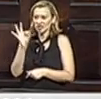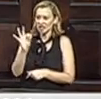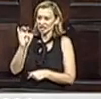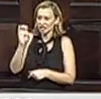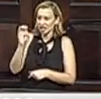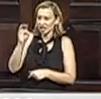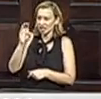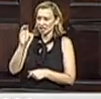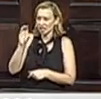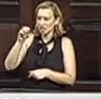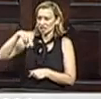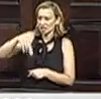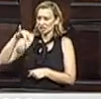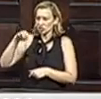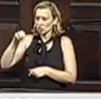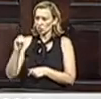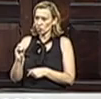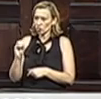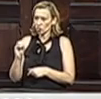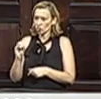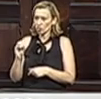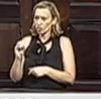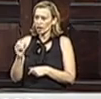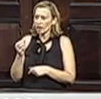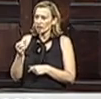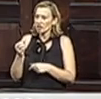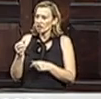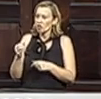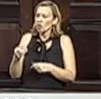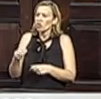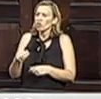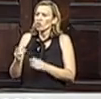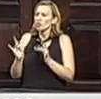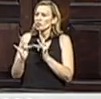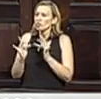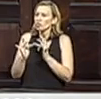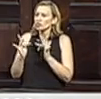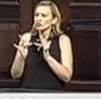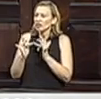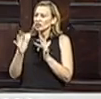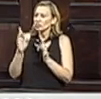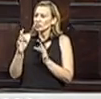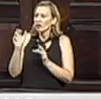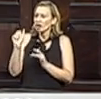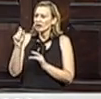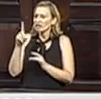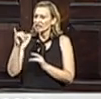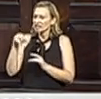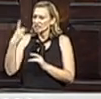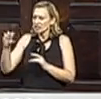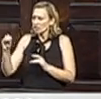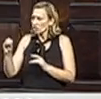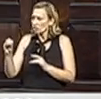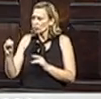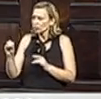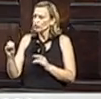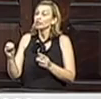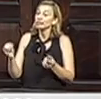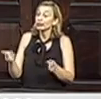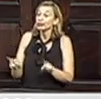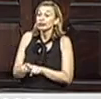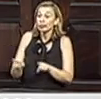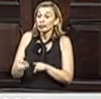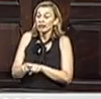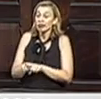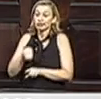ainda tenha um salário menor que os demais técnicos que convivem com ele no hospital. a tão falada isonomia